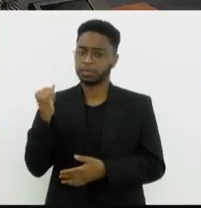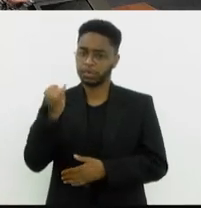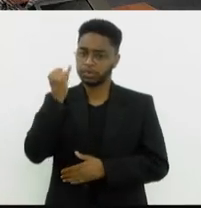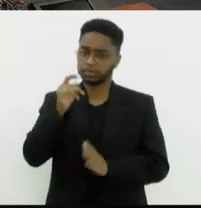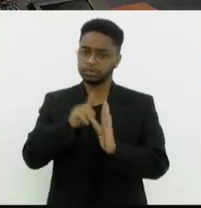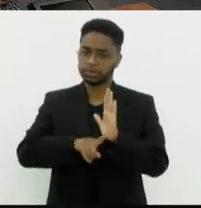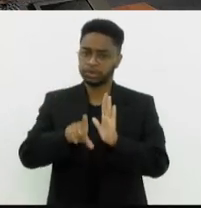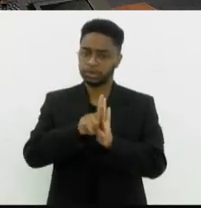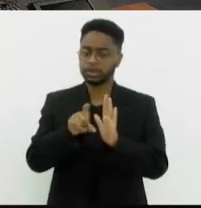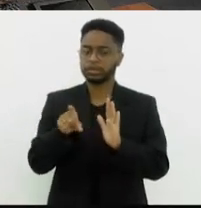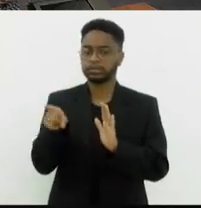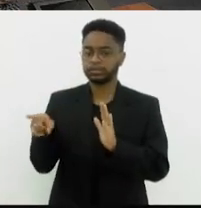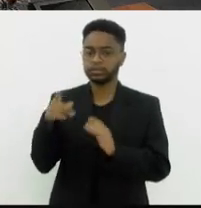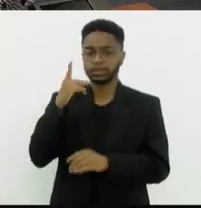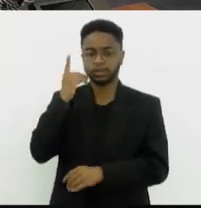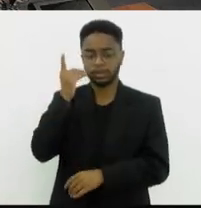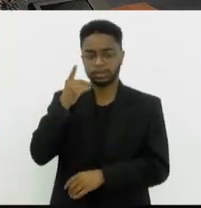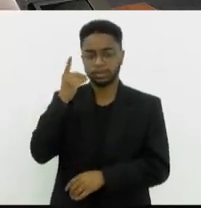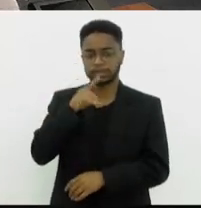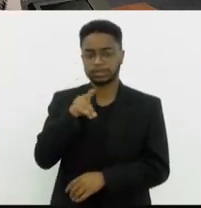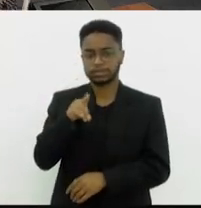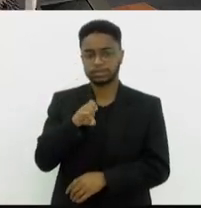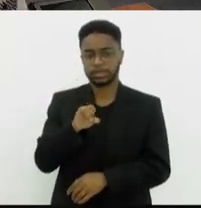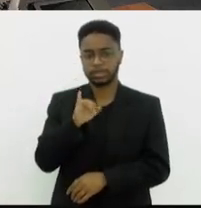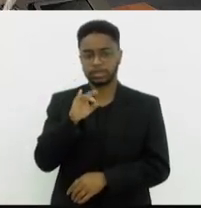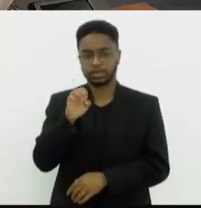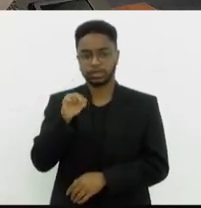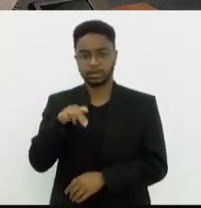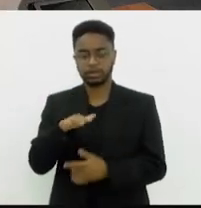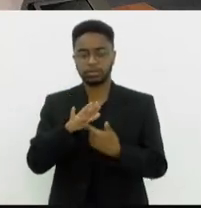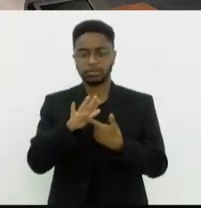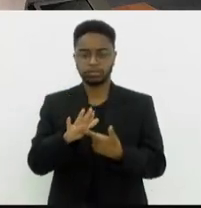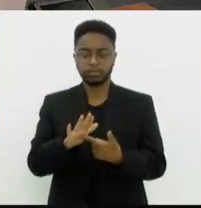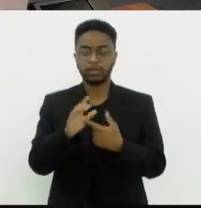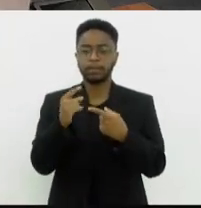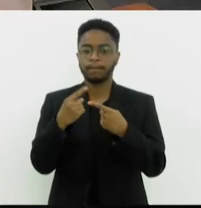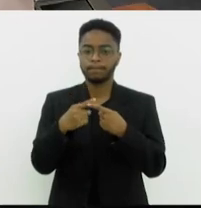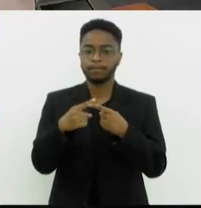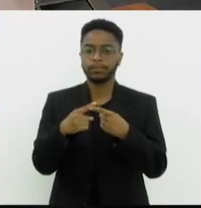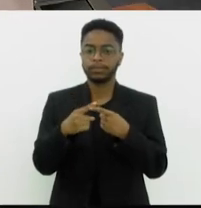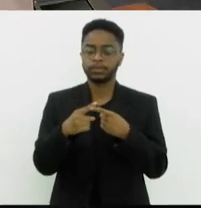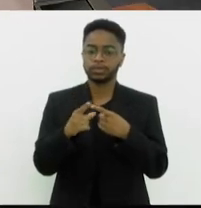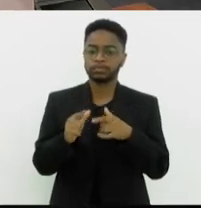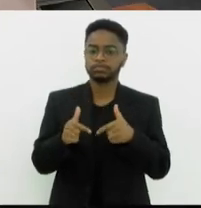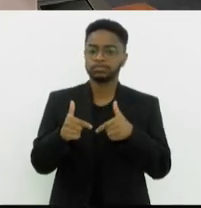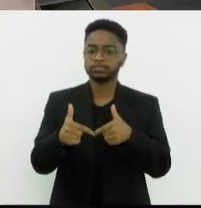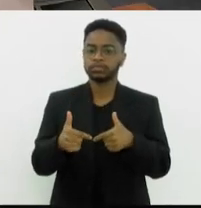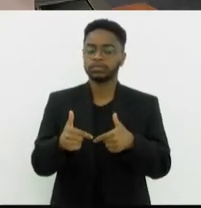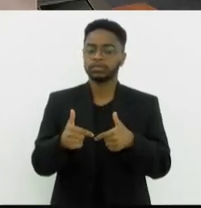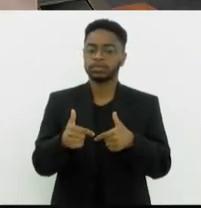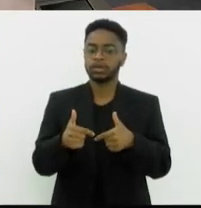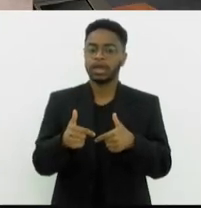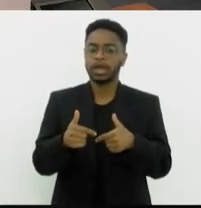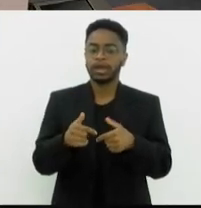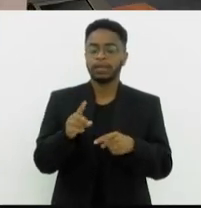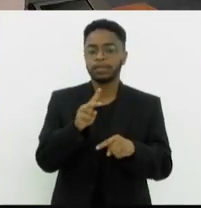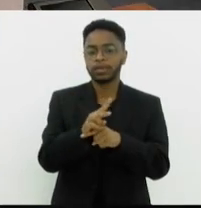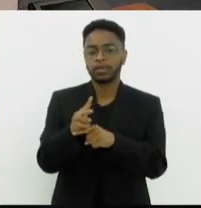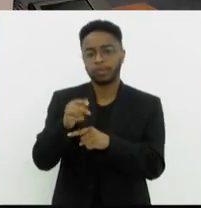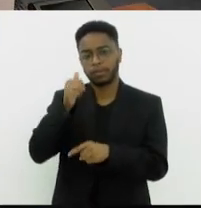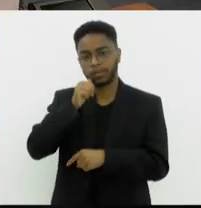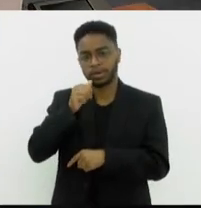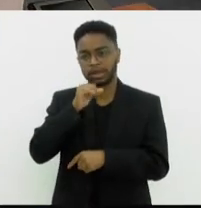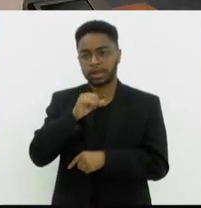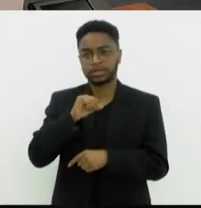projeto apresentado pela deputada Zeidan, que traz a aplicação das medidas protetivas de urgência para mulheres em situação de violência